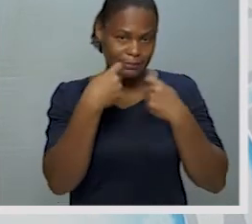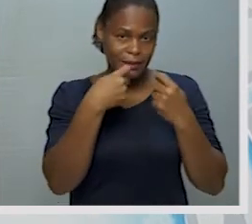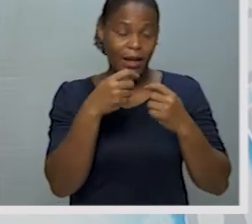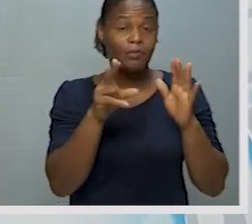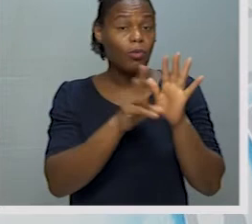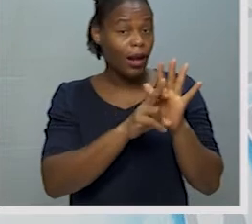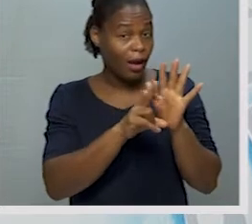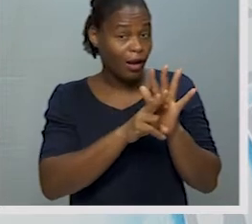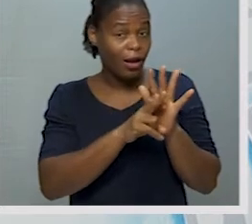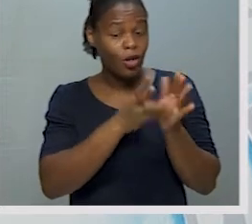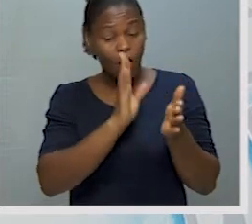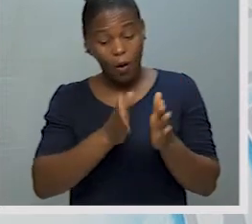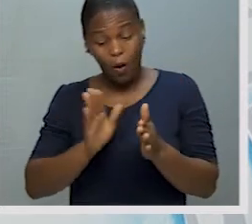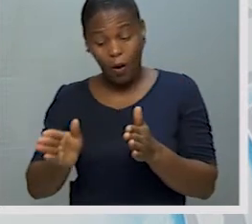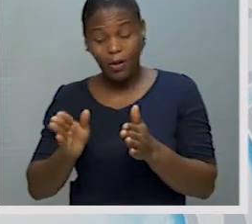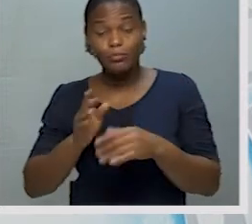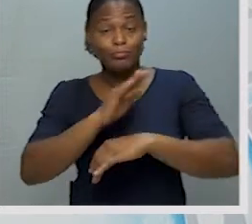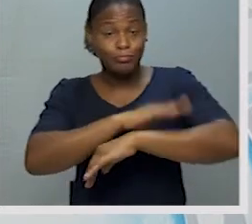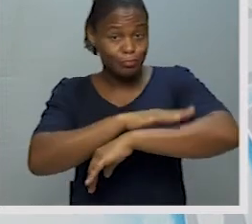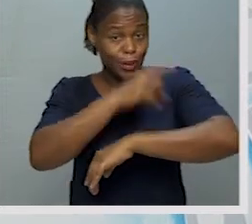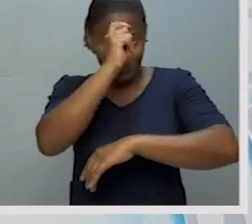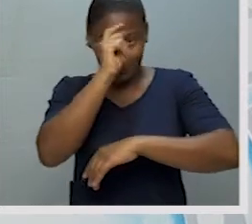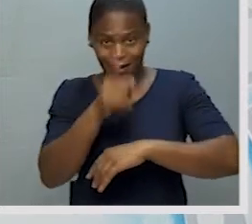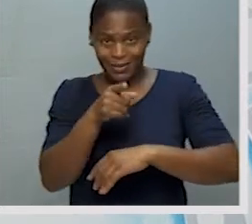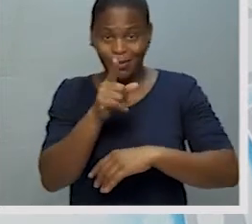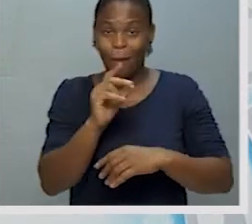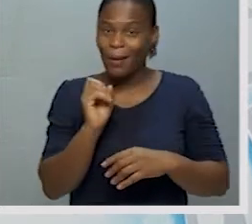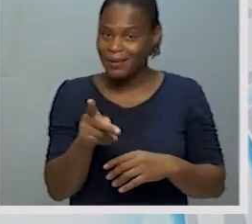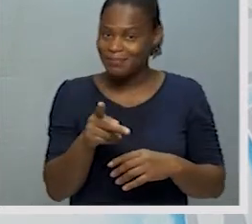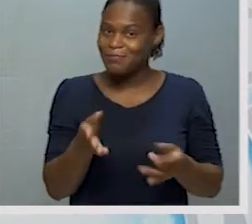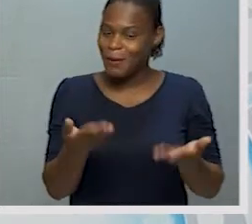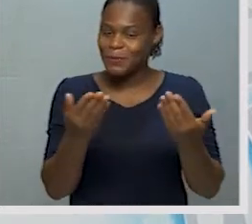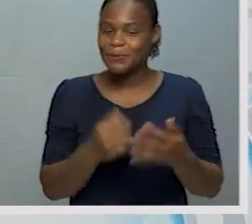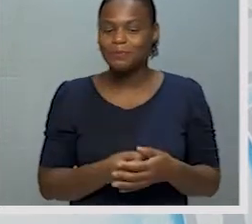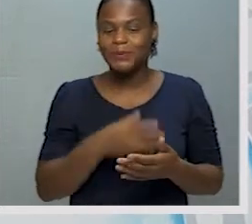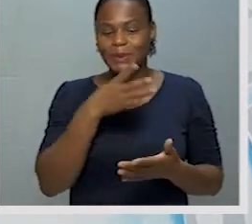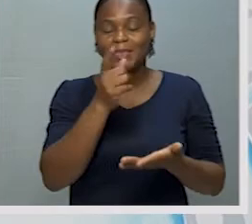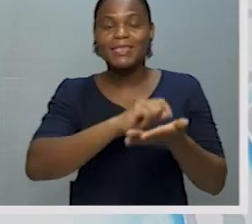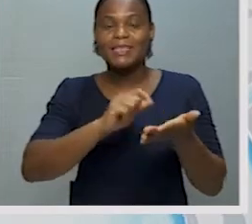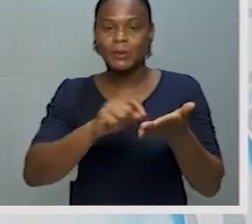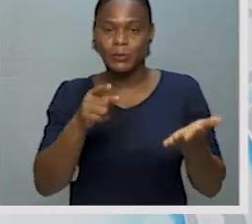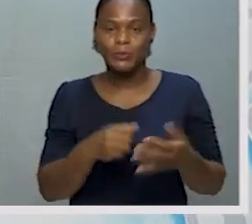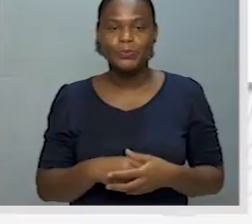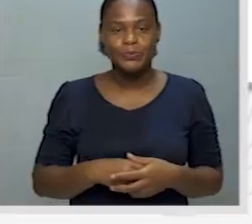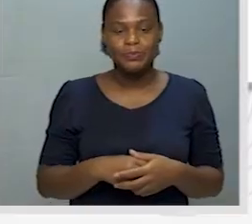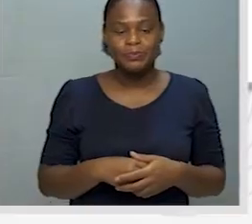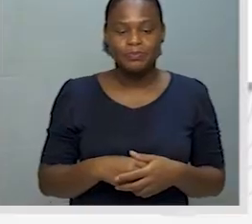expressão usando as regras, a ordem deve ser obedecida, tá bom? Então, vamos lá. Diz assim o